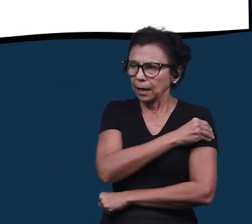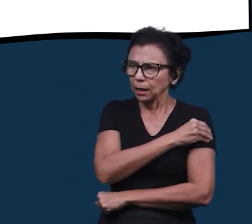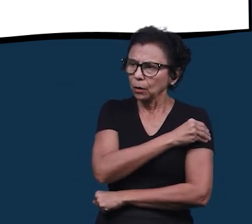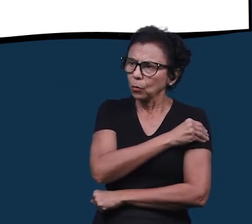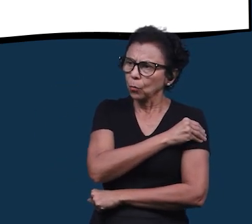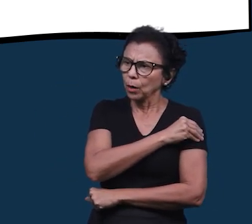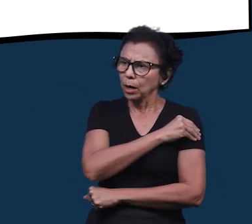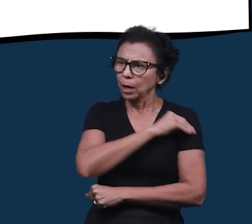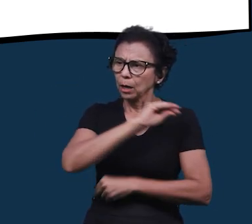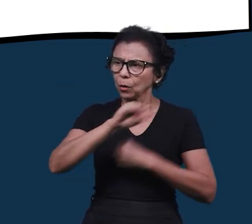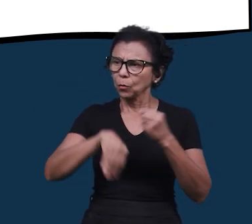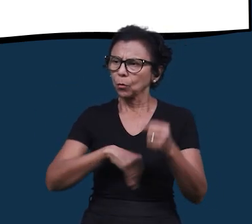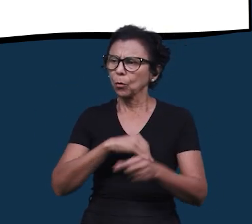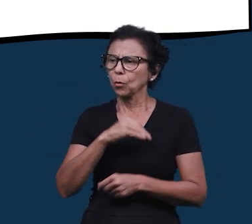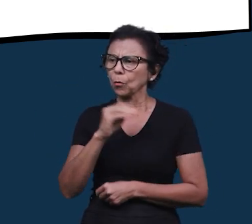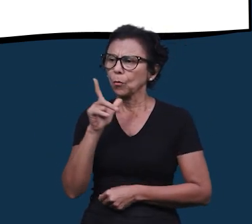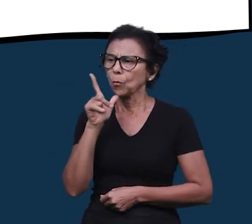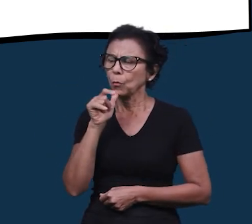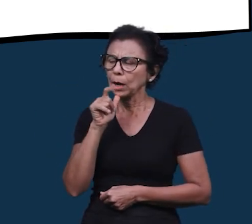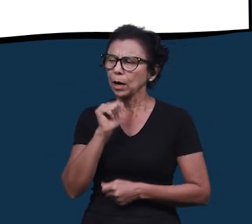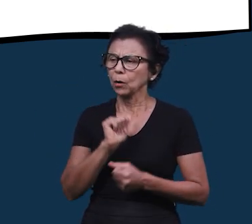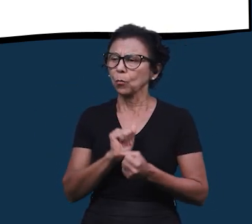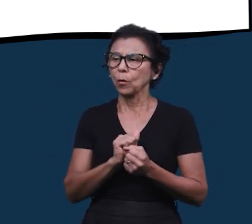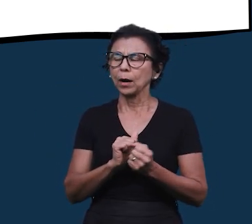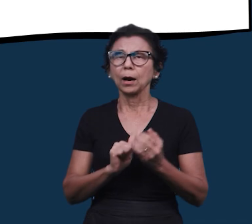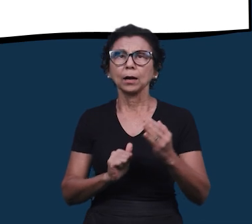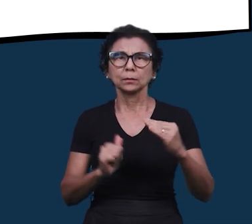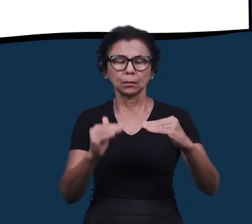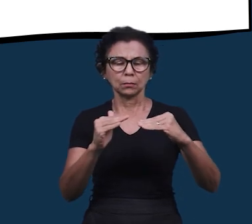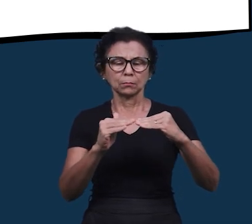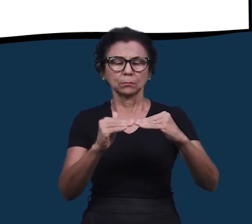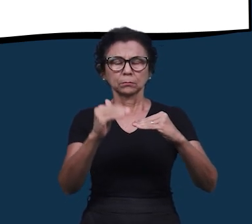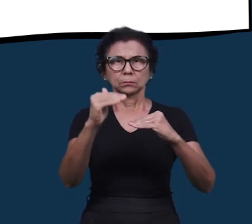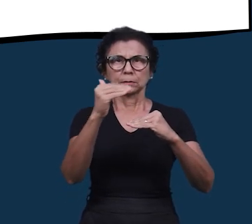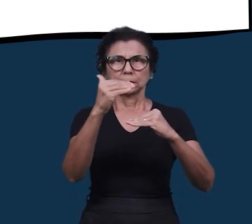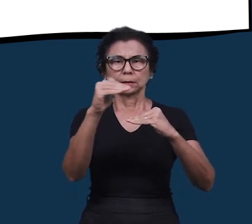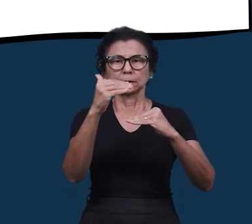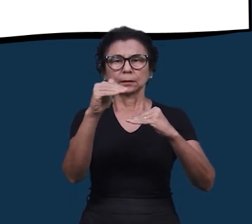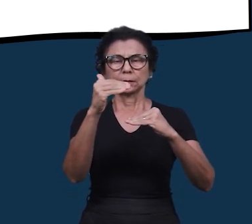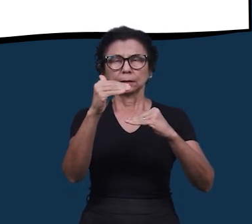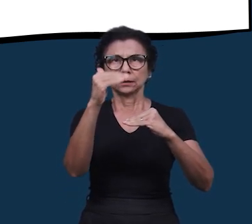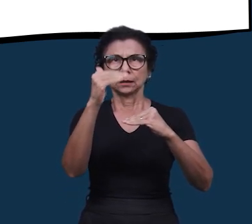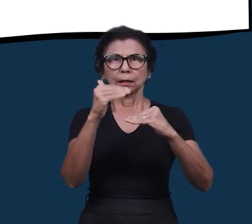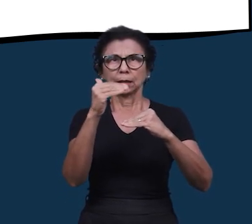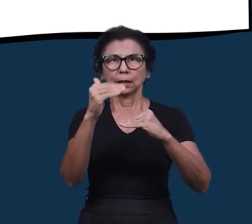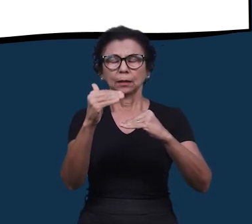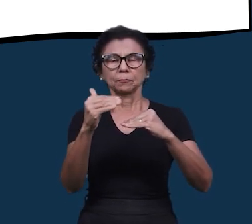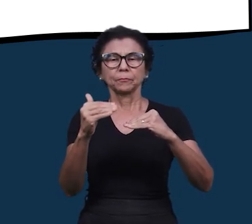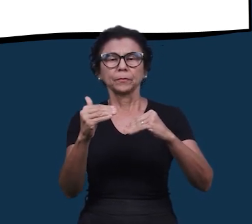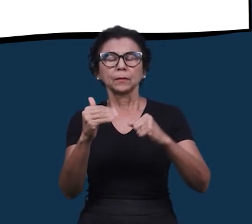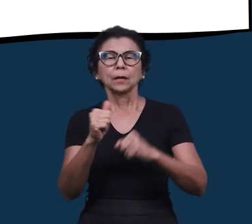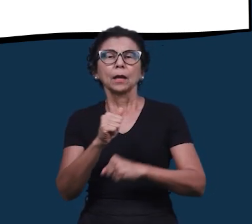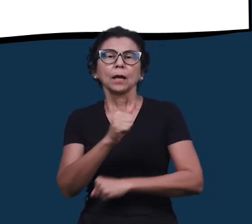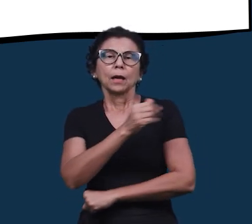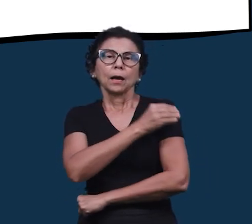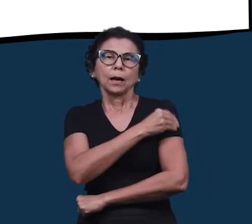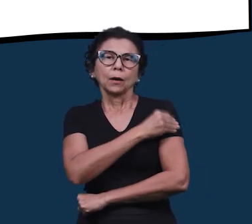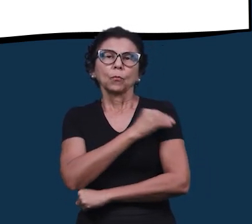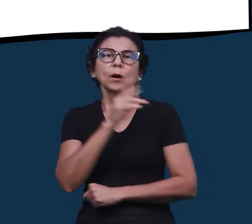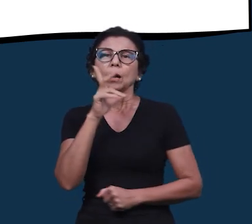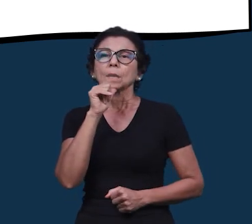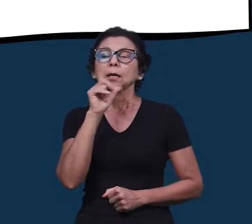E, logicamente, criou-se duas fases. Uma fase representada pela água e álcool e a outra